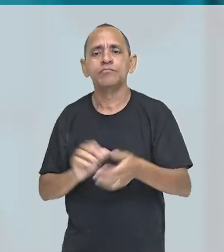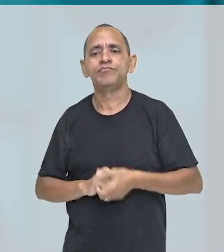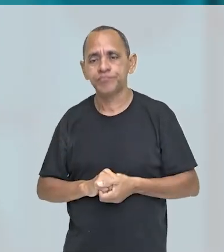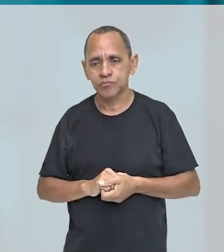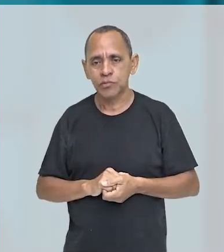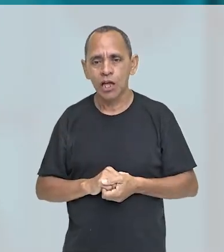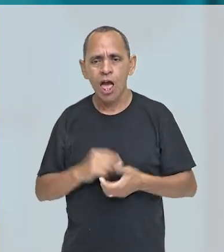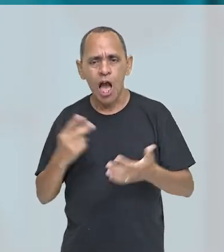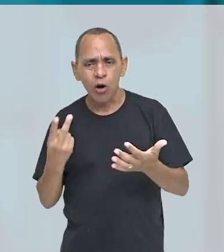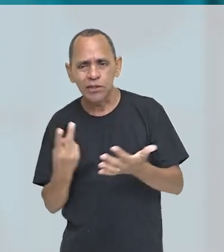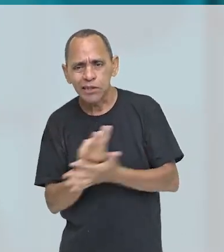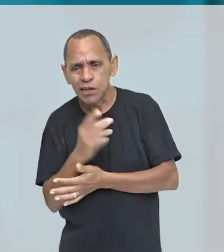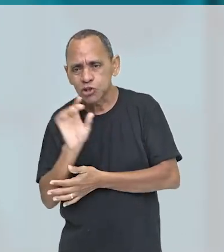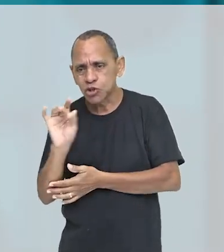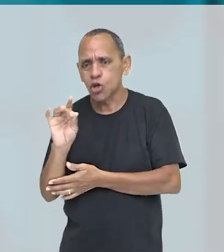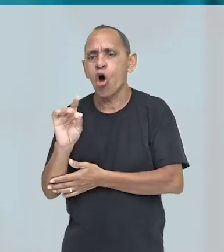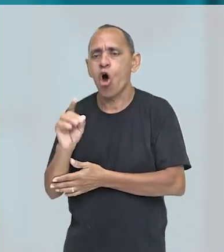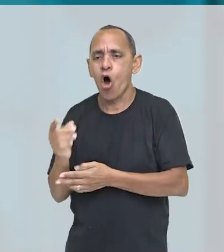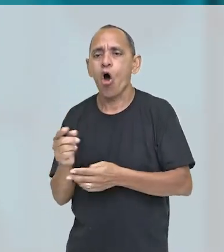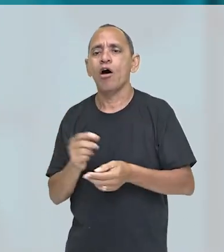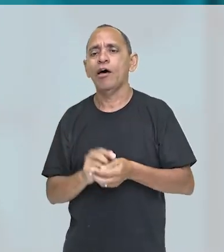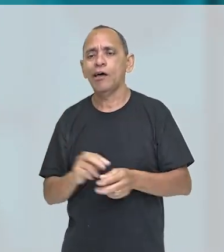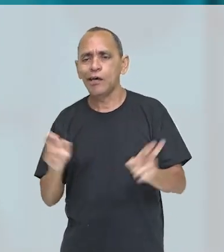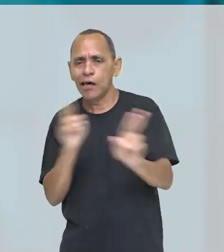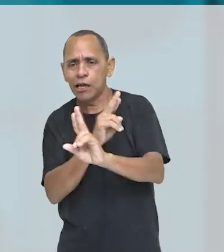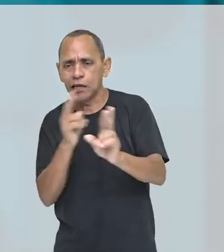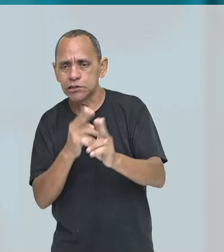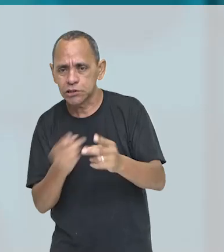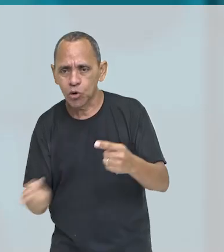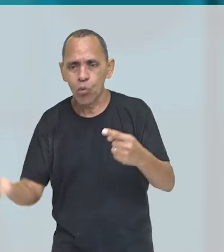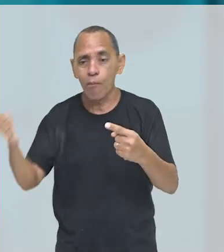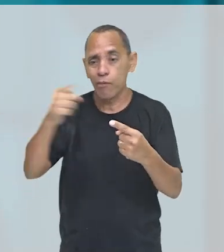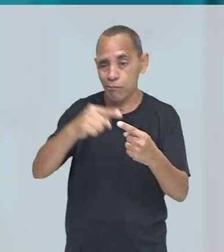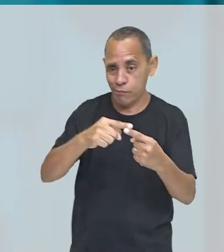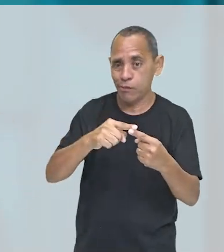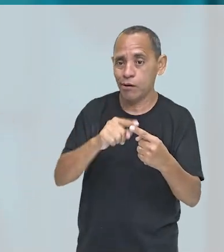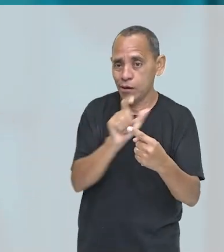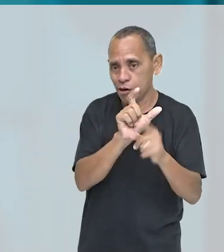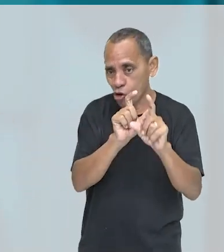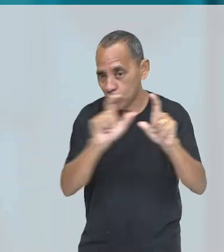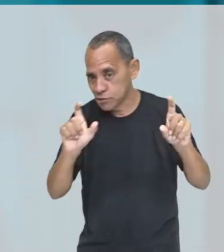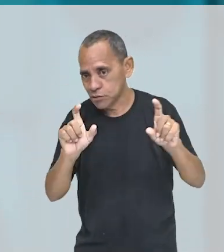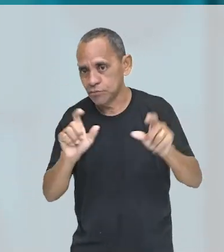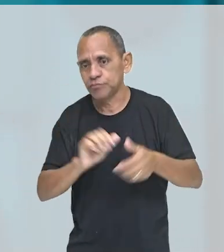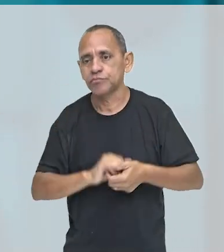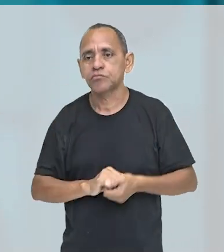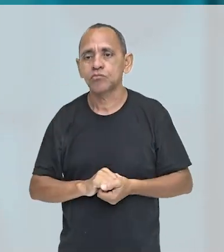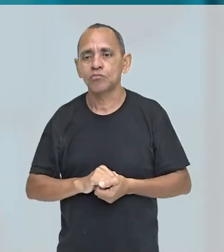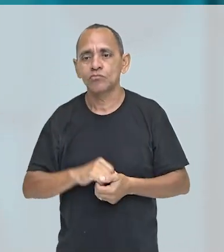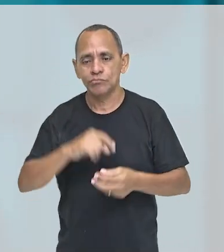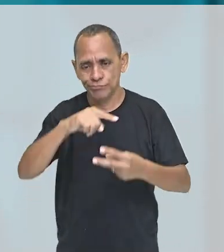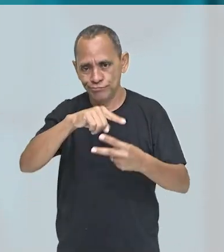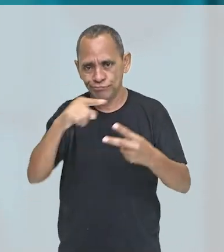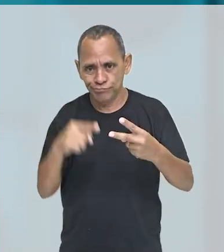primeira. Essa relação aqui que é a de condição. Quer dizer, uma está condicionada à outra. Se uma ação acontecer,